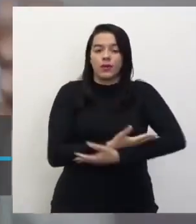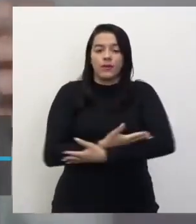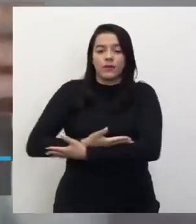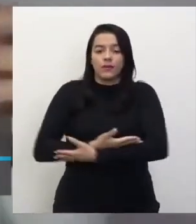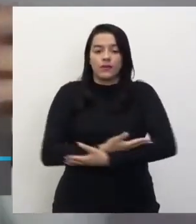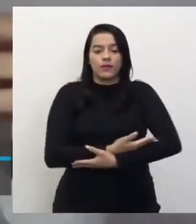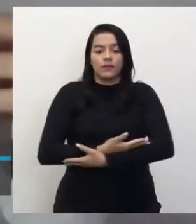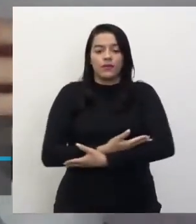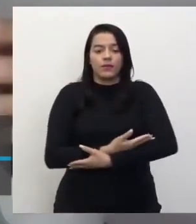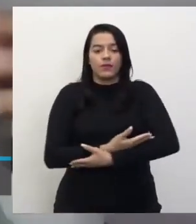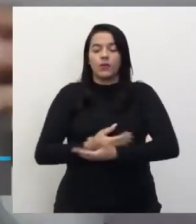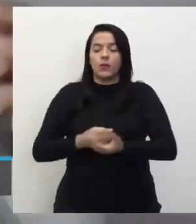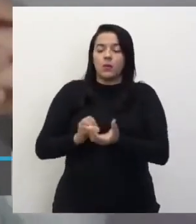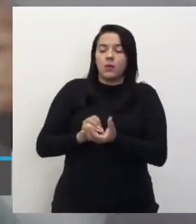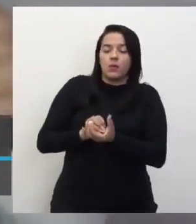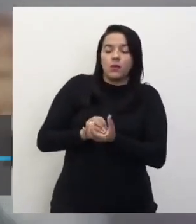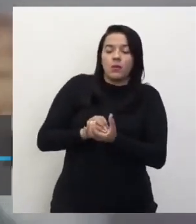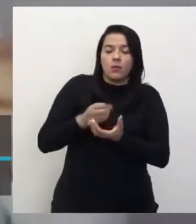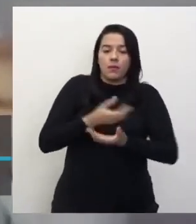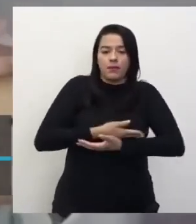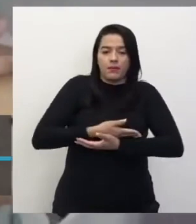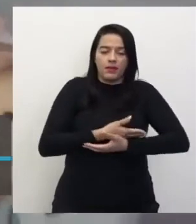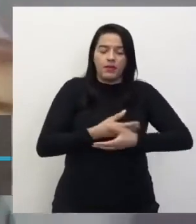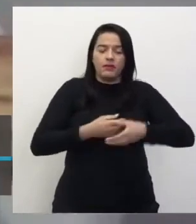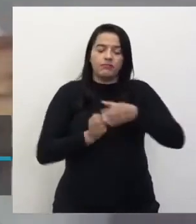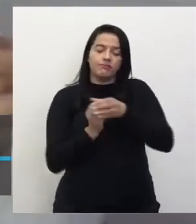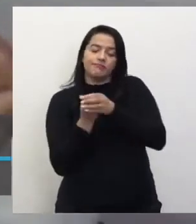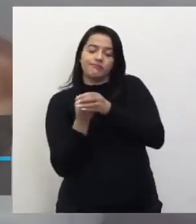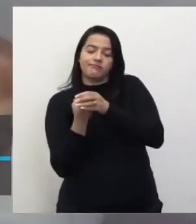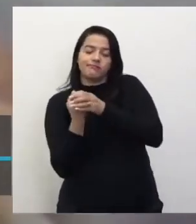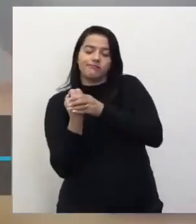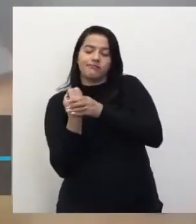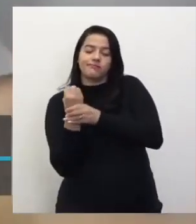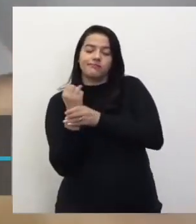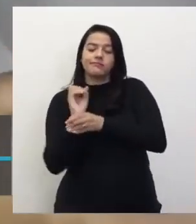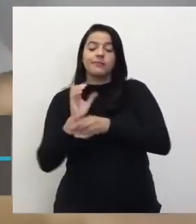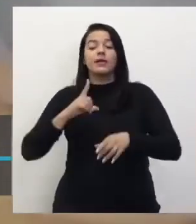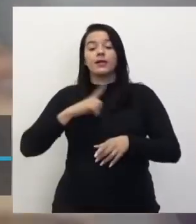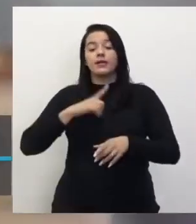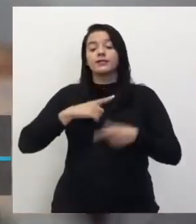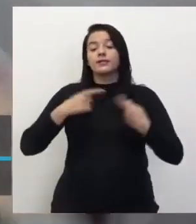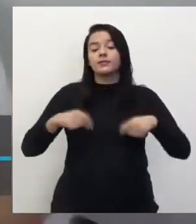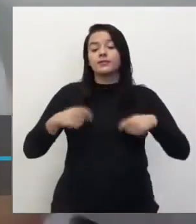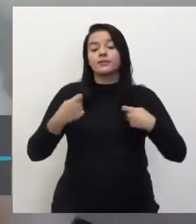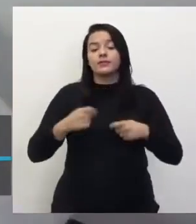pelo canal do parto, esses ossos eles se juntam e aí passa pelo canal